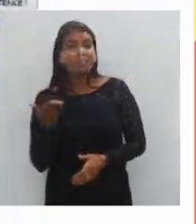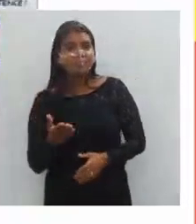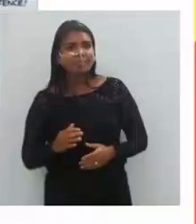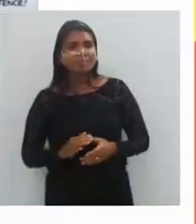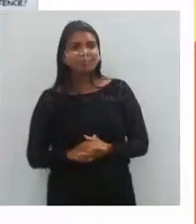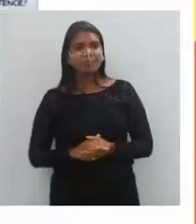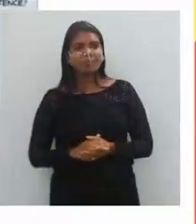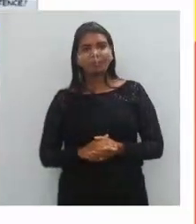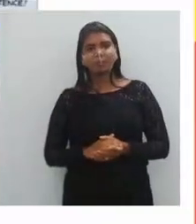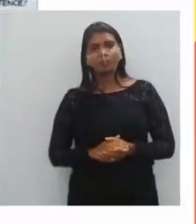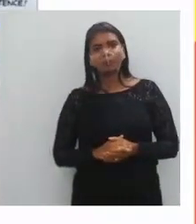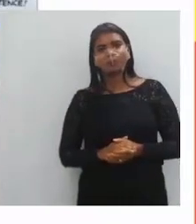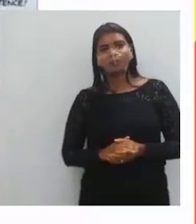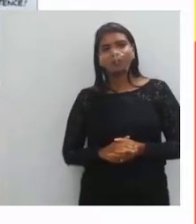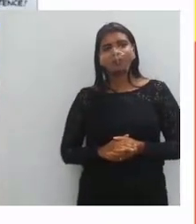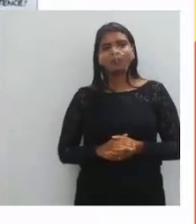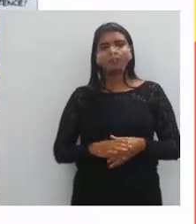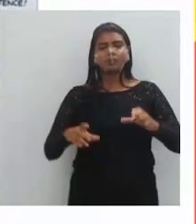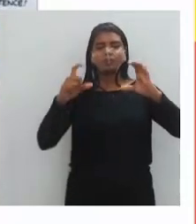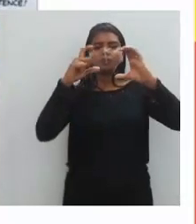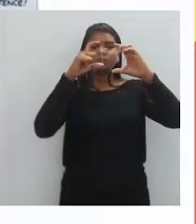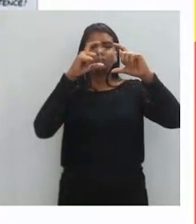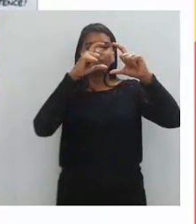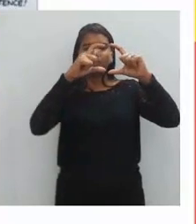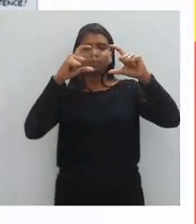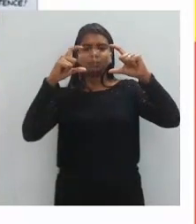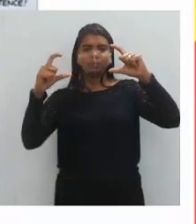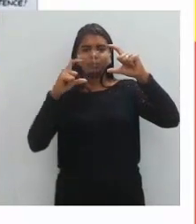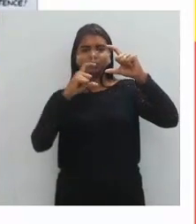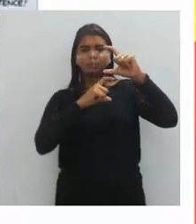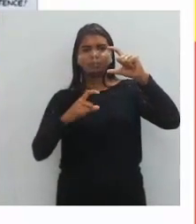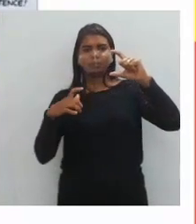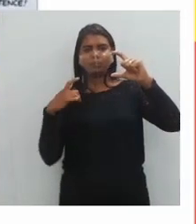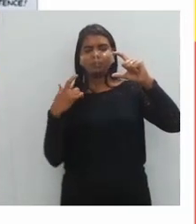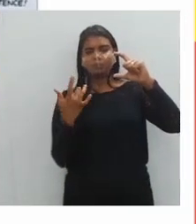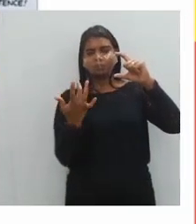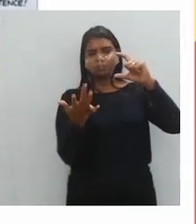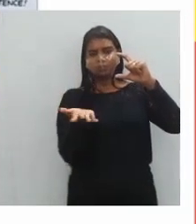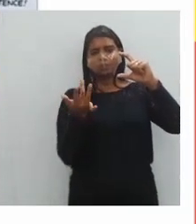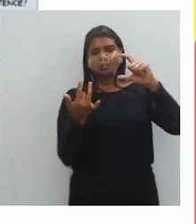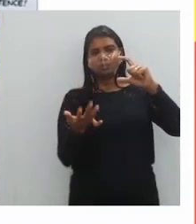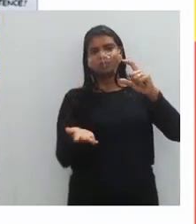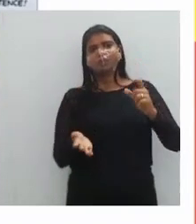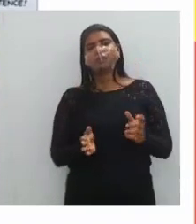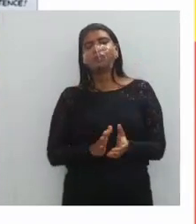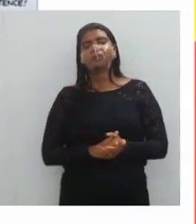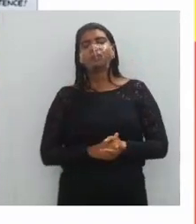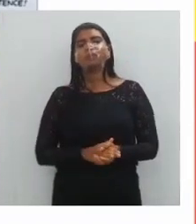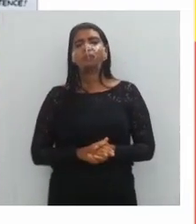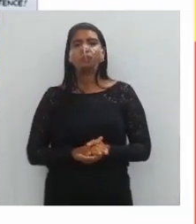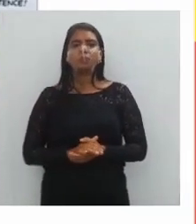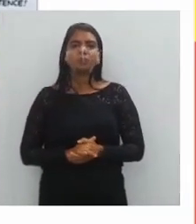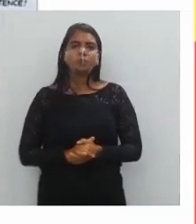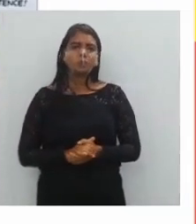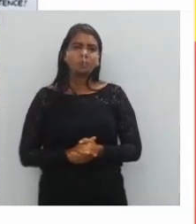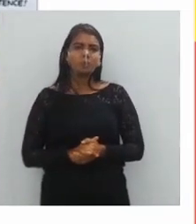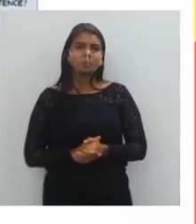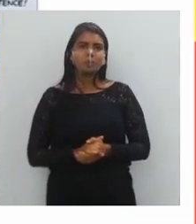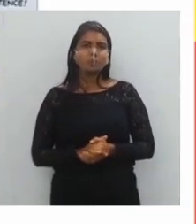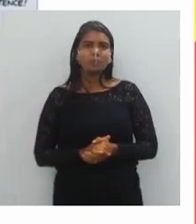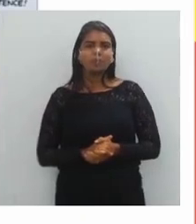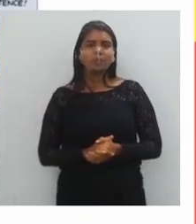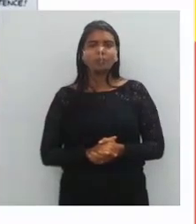agora, vamos falar só um pouquinho das histórias em quadrinhos. Vejam só, eu coloquei